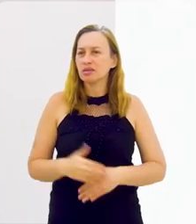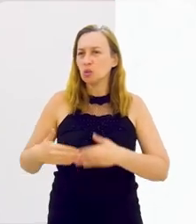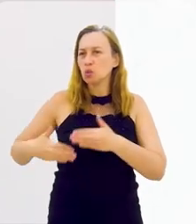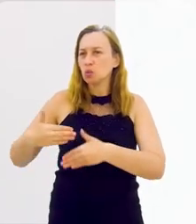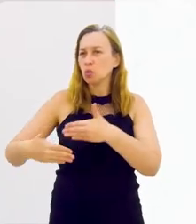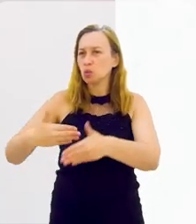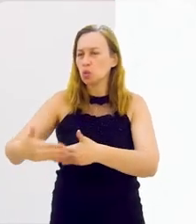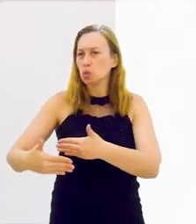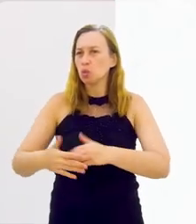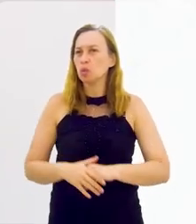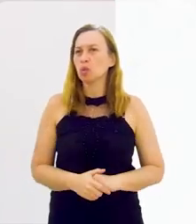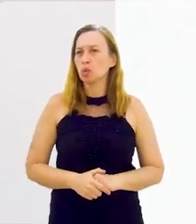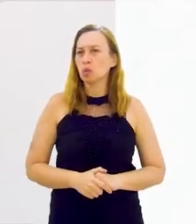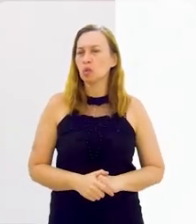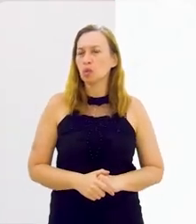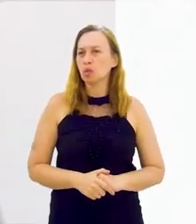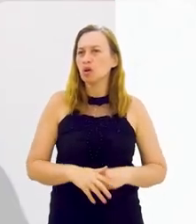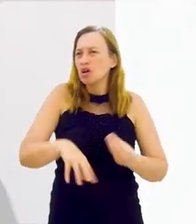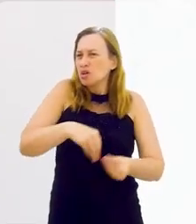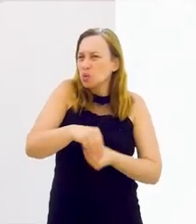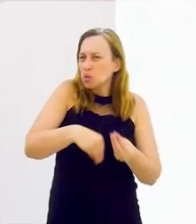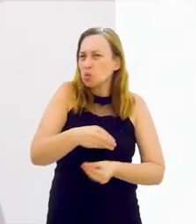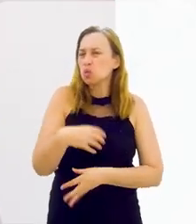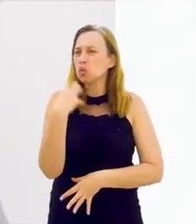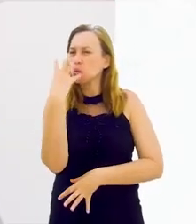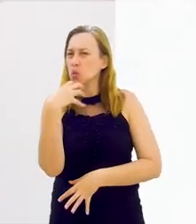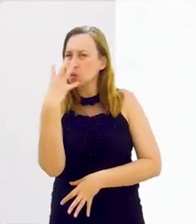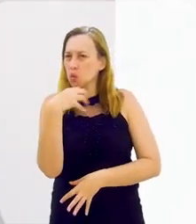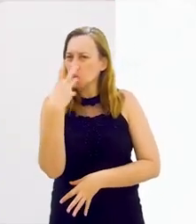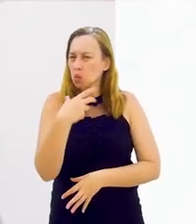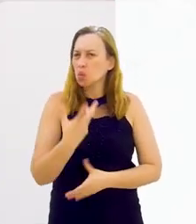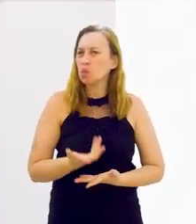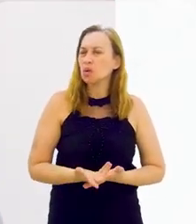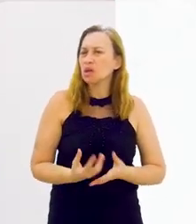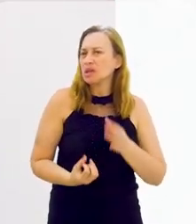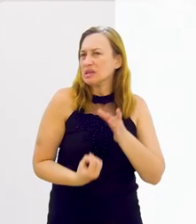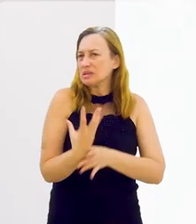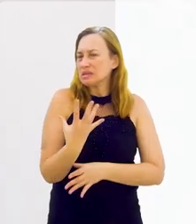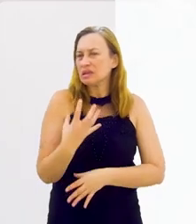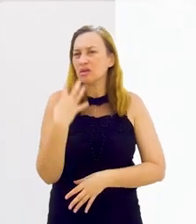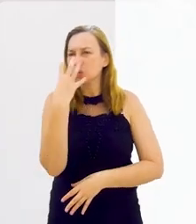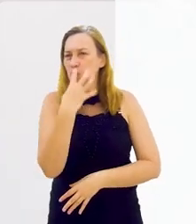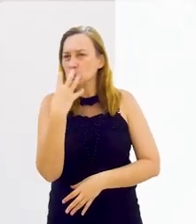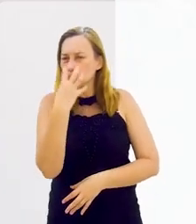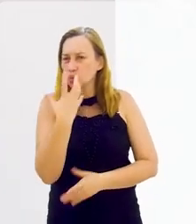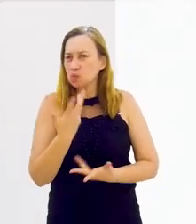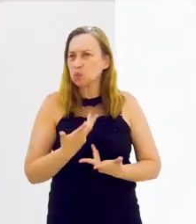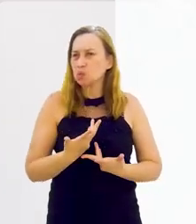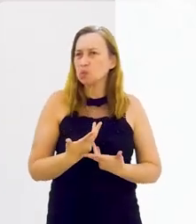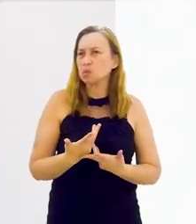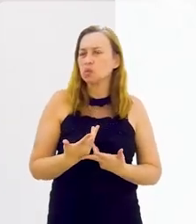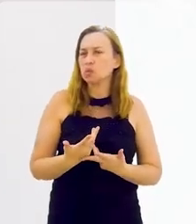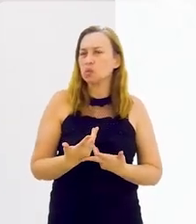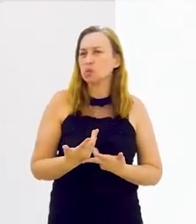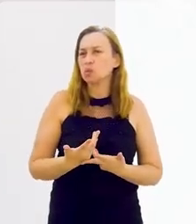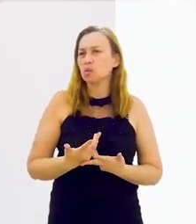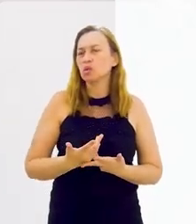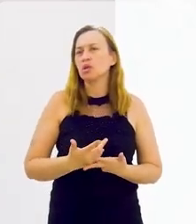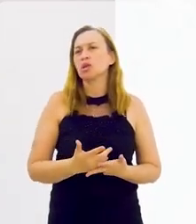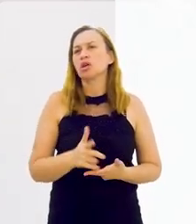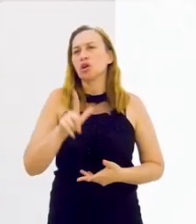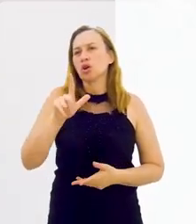minha trajetória, ela é uma professora de história, mas ela envolvia música, ela dava aula, ela criava músicas, ela tinha uma maneira bastante